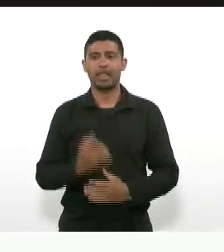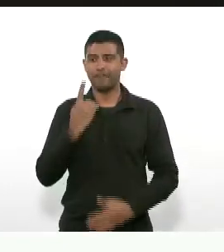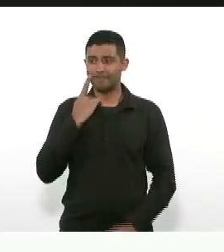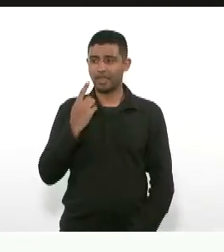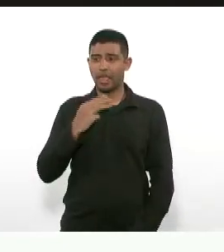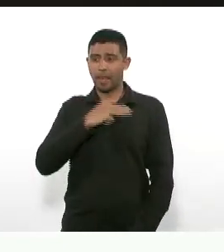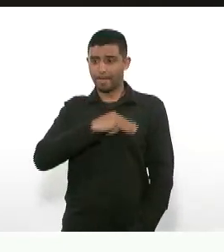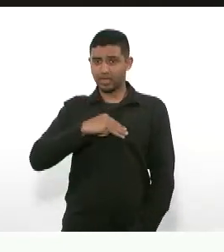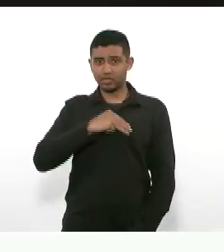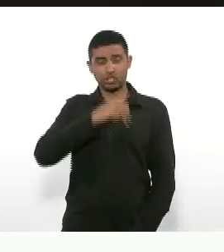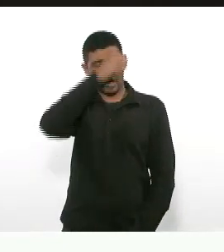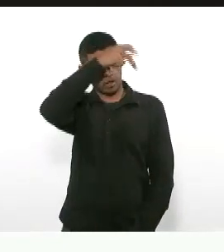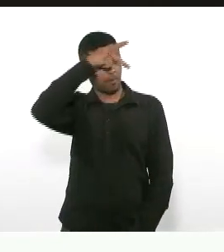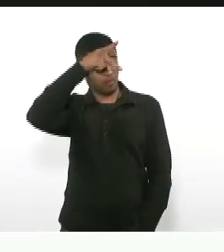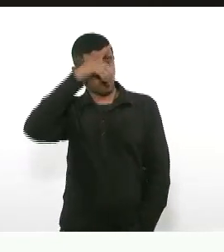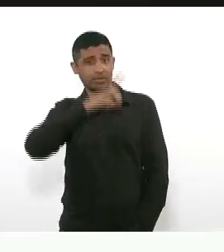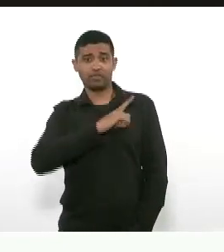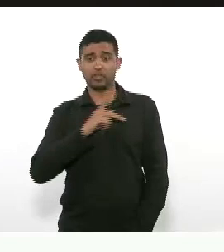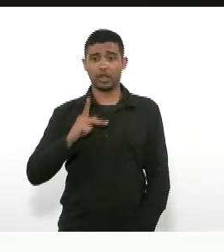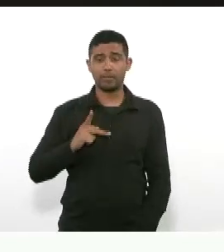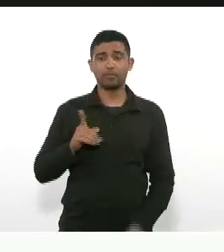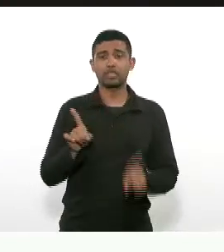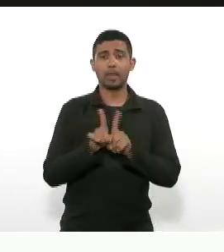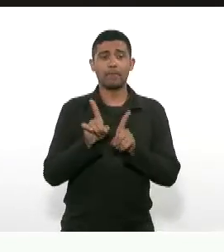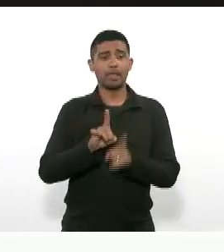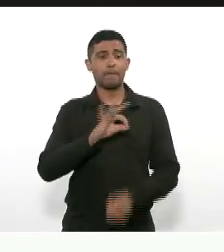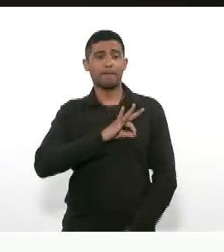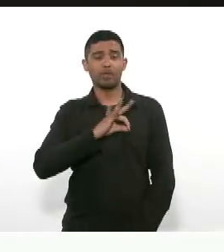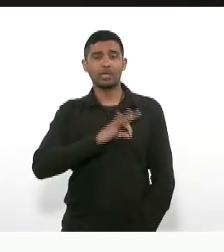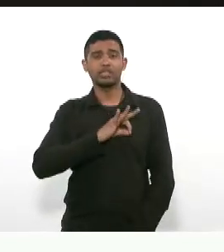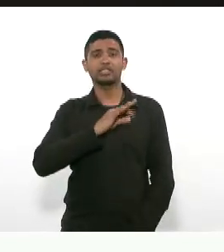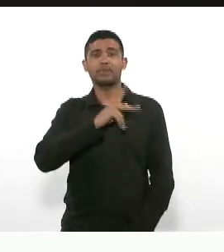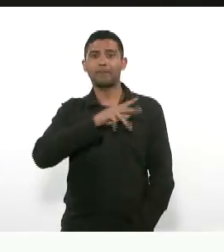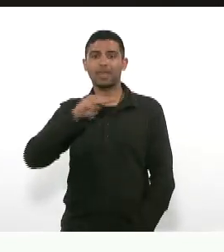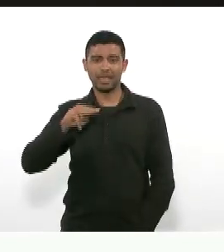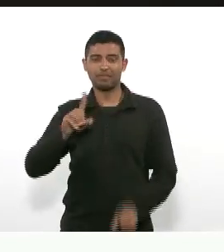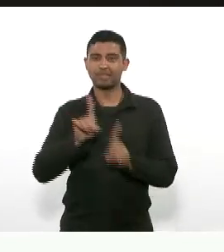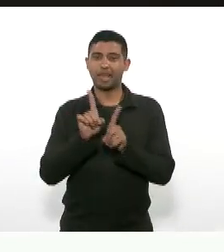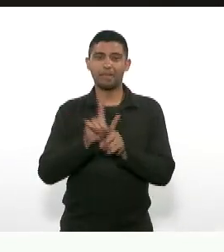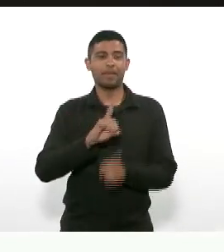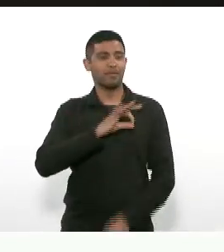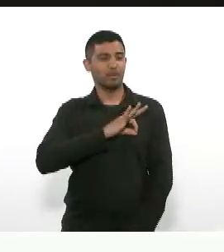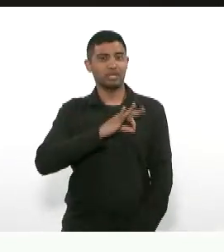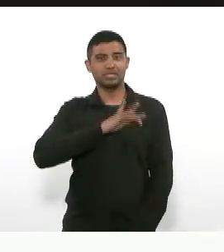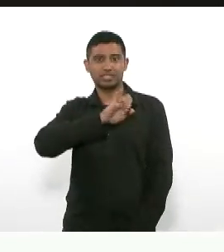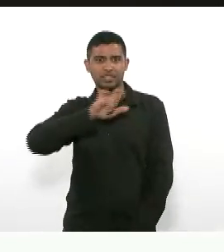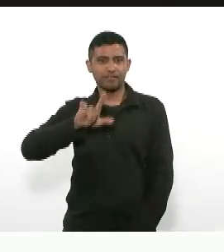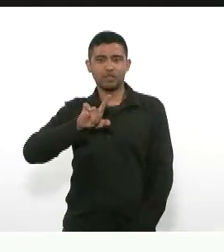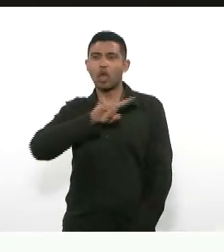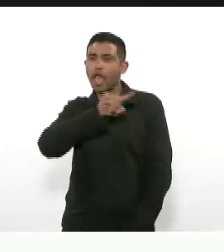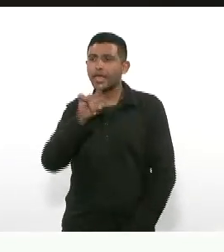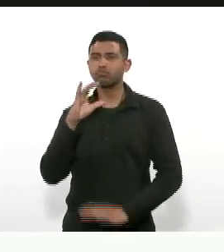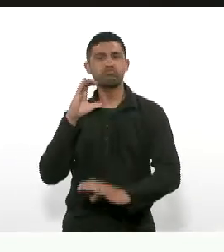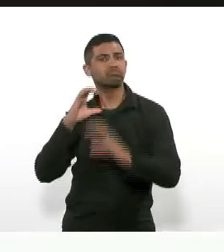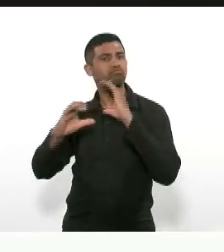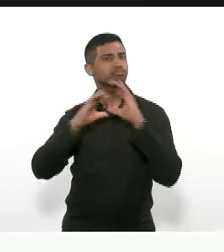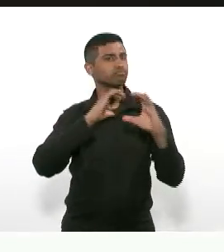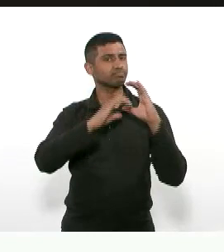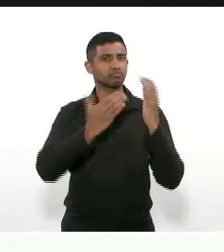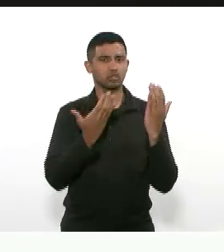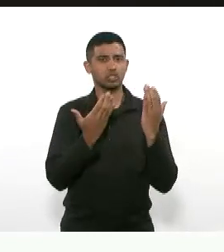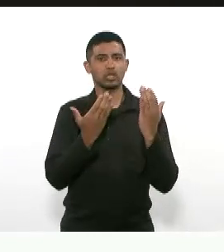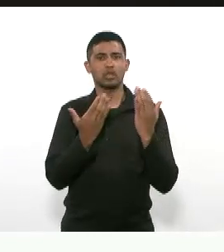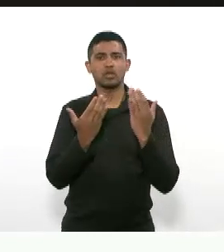Público, a Defensoria, a Polícia Civil, a Polícia Militar pudessem se falar com o Tribunal